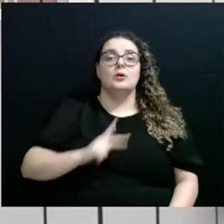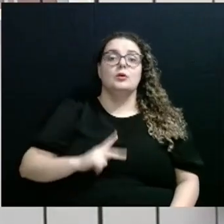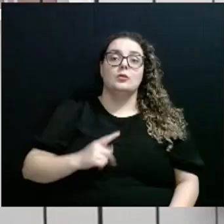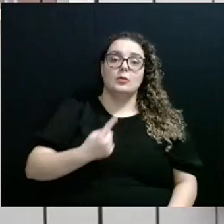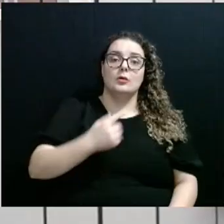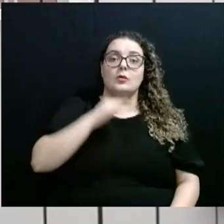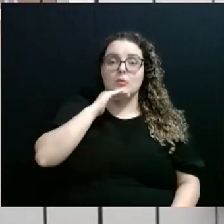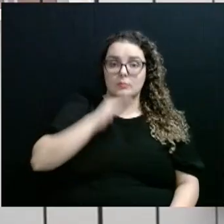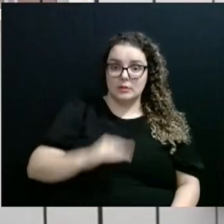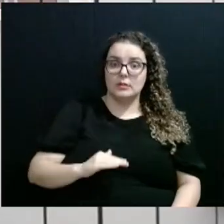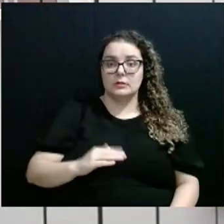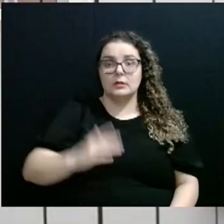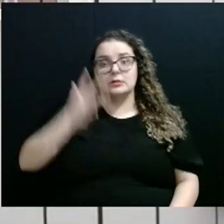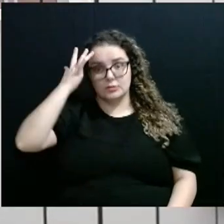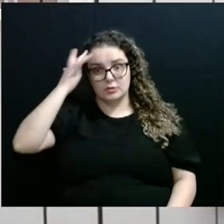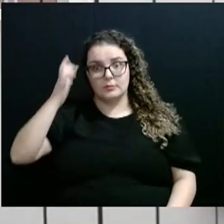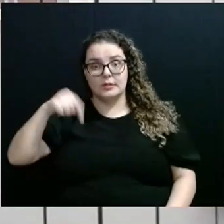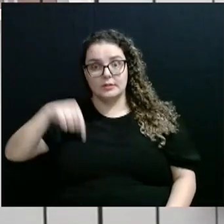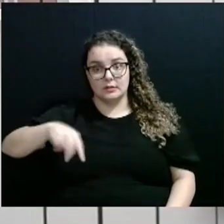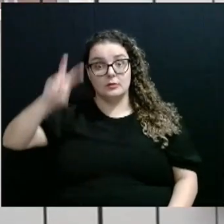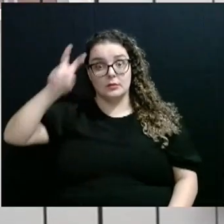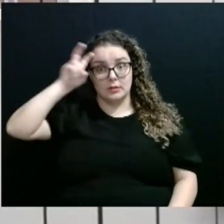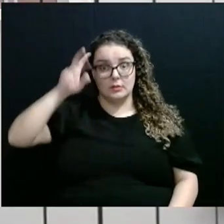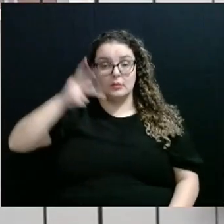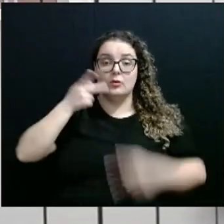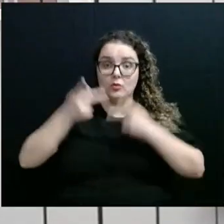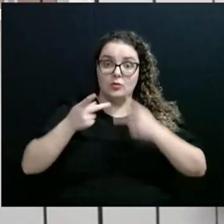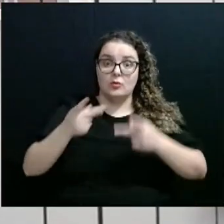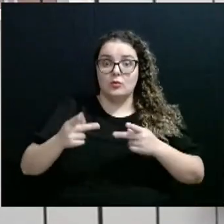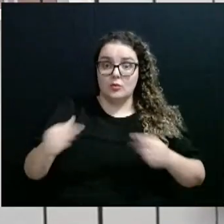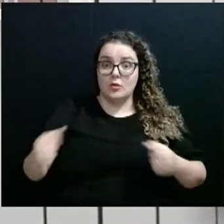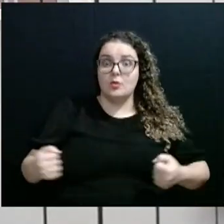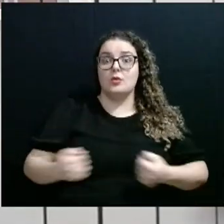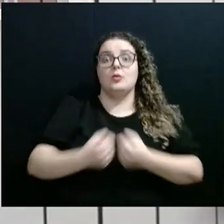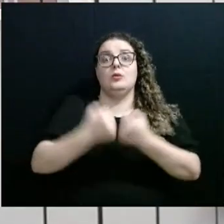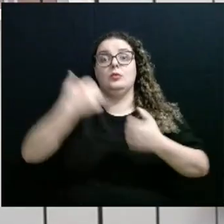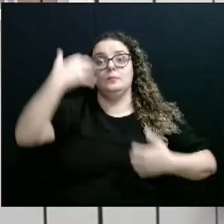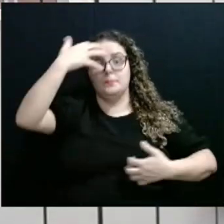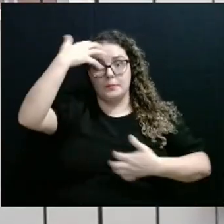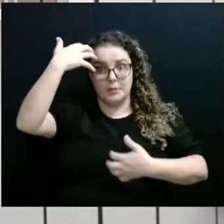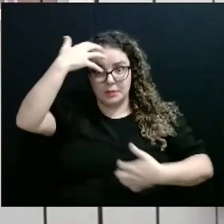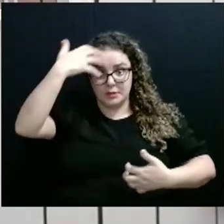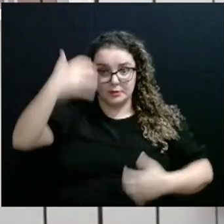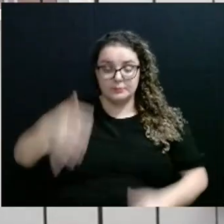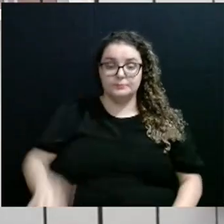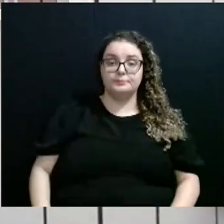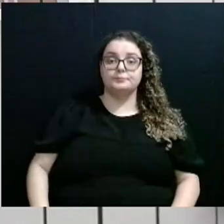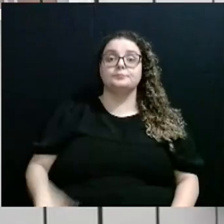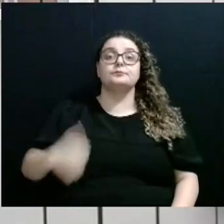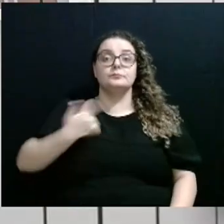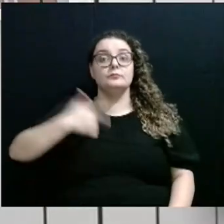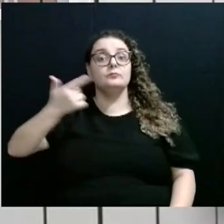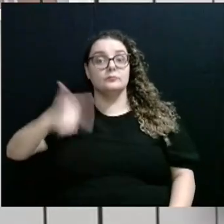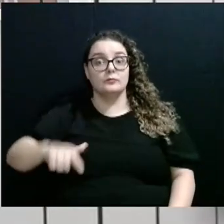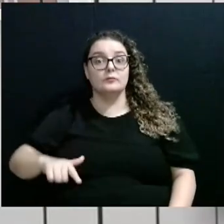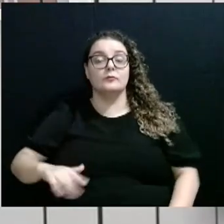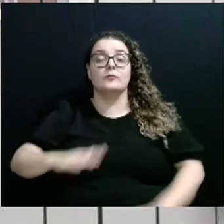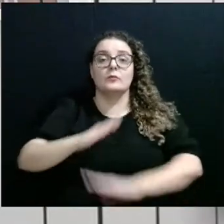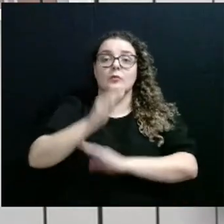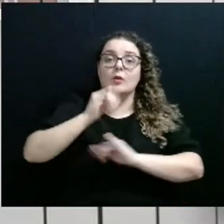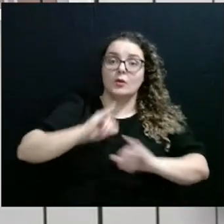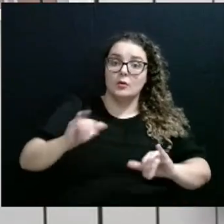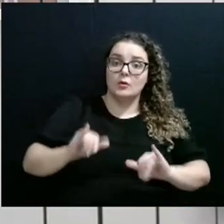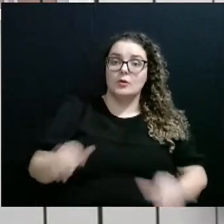nesta quinta-feira a gente fala mais sobre o confronto da Macaca. Olha só, a gente segue aqui com o Jornal Câmara Notícia,